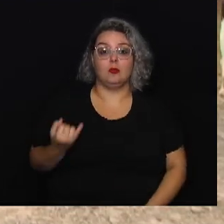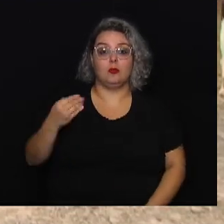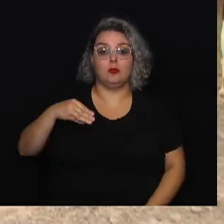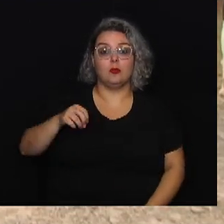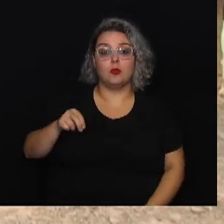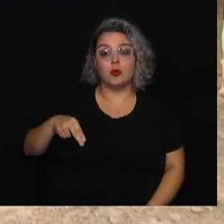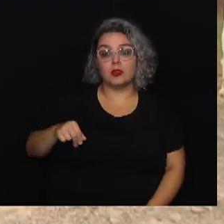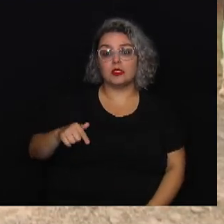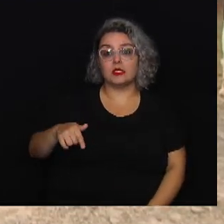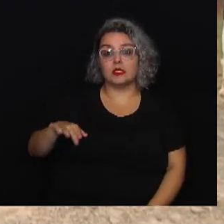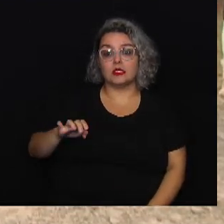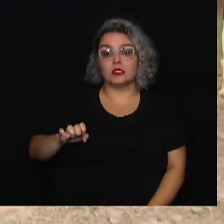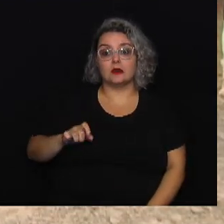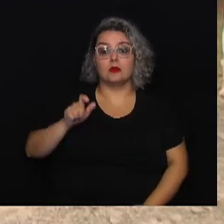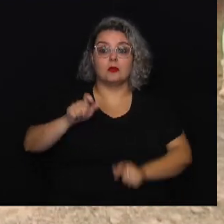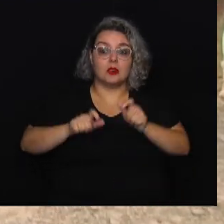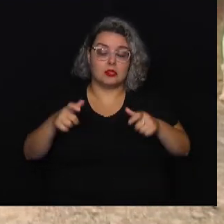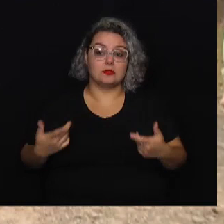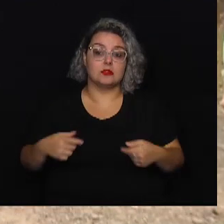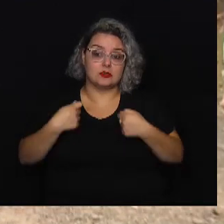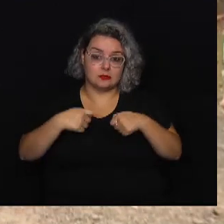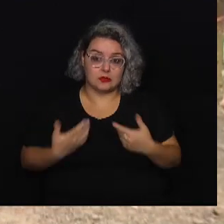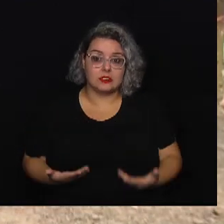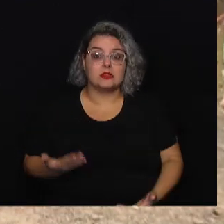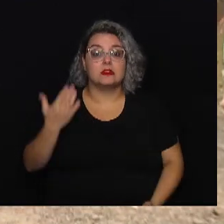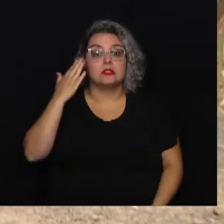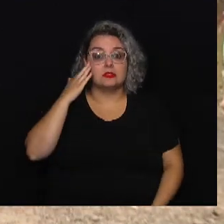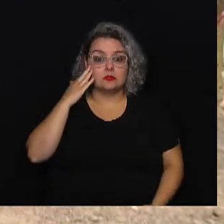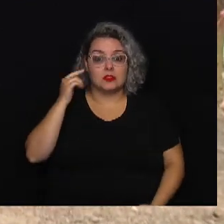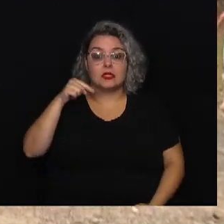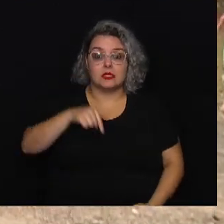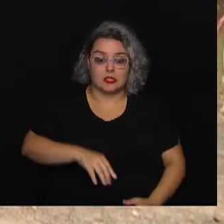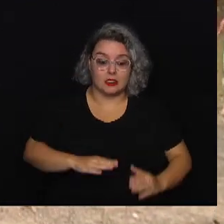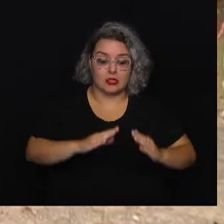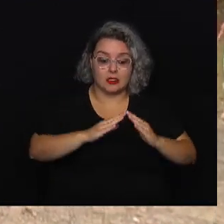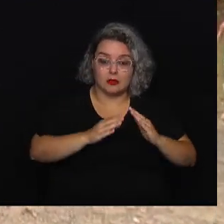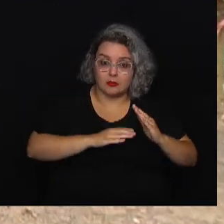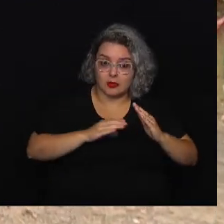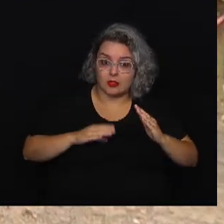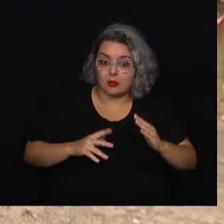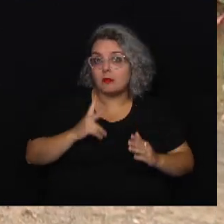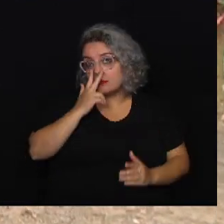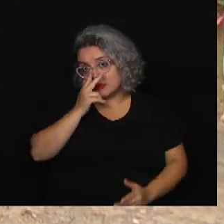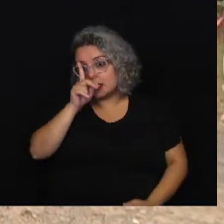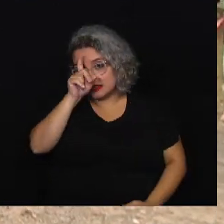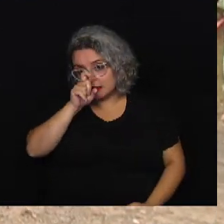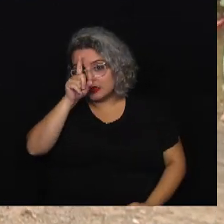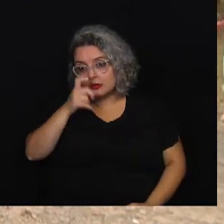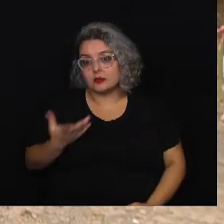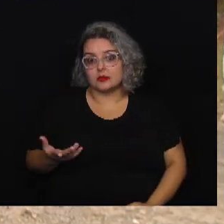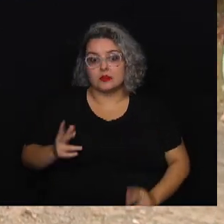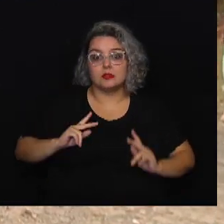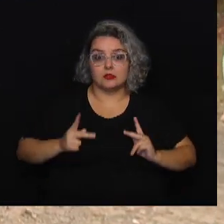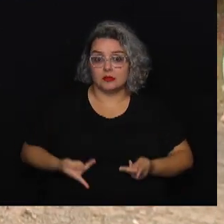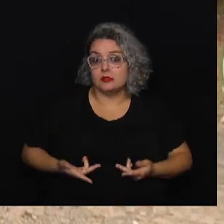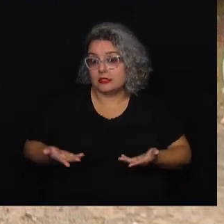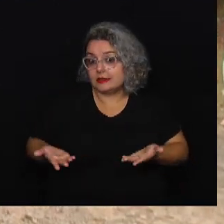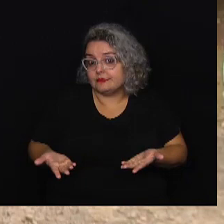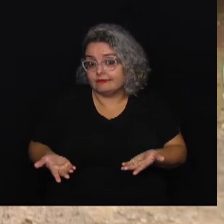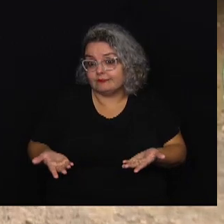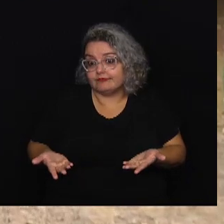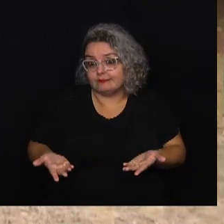Monique? Porque as pessoas elas precisam, não é, saber que aqui é uma clínica, não é como se fosse um hospital de seres humanos. E